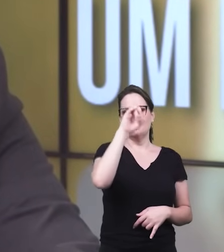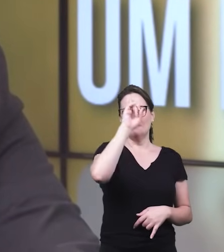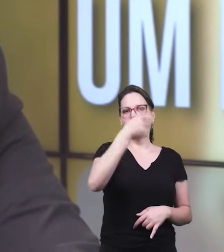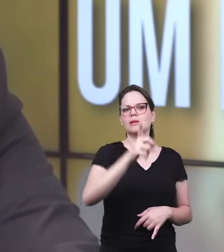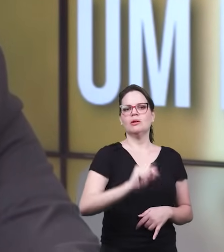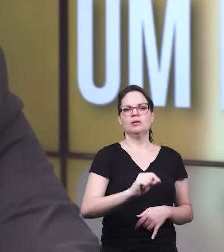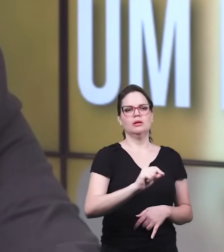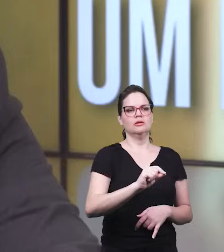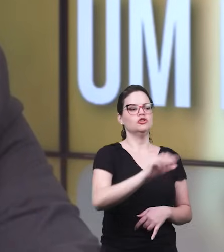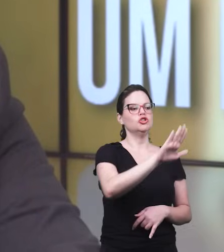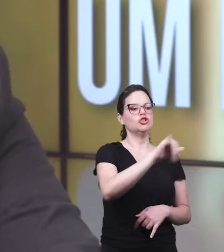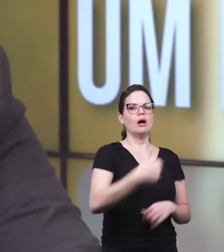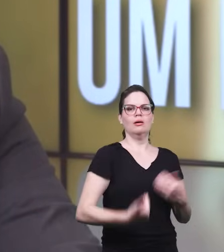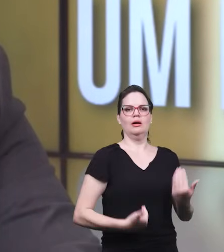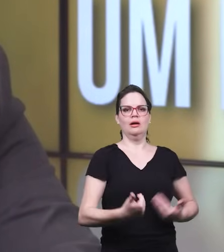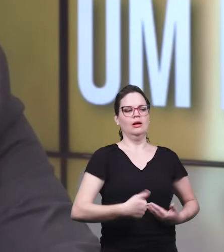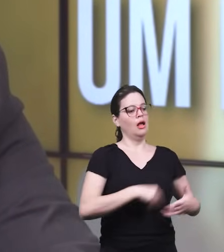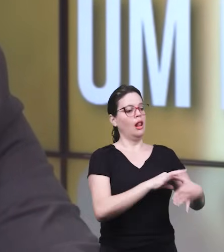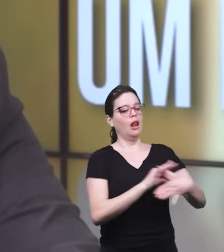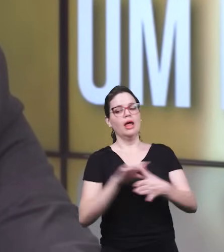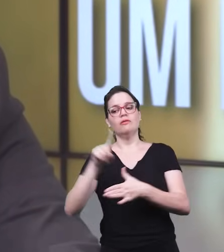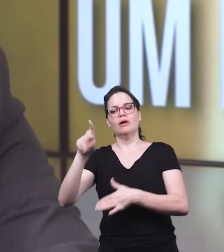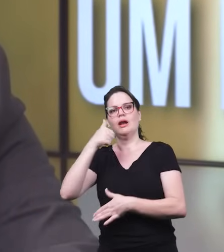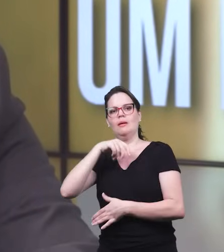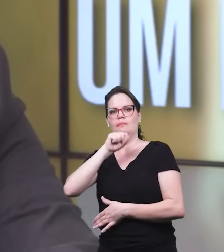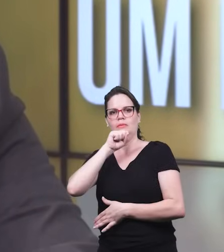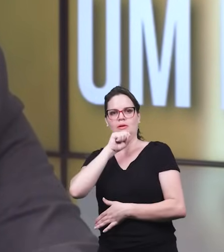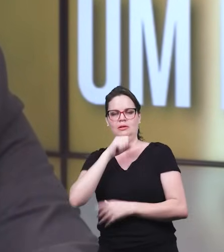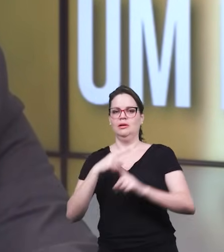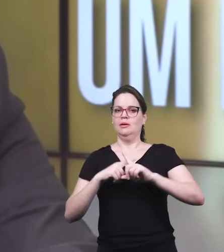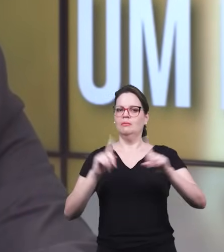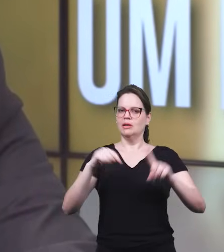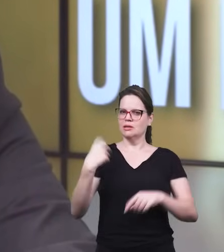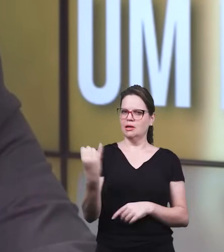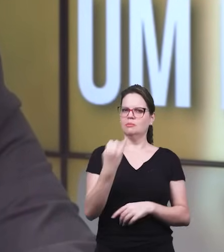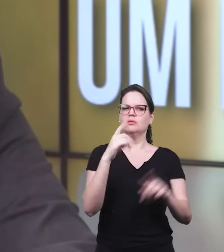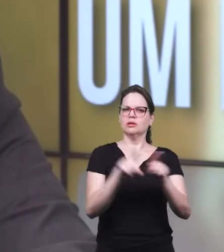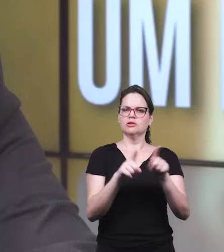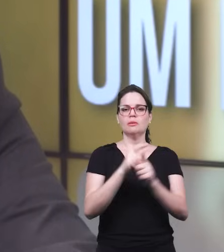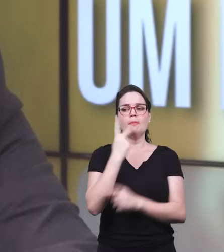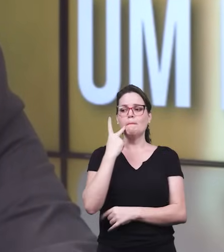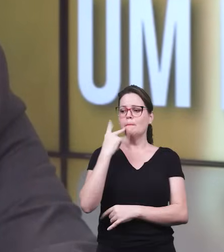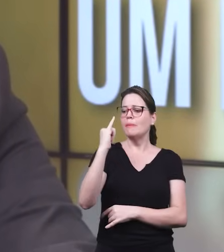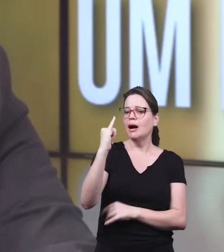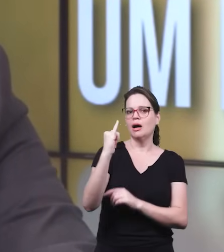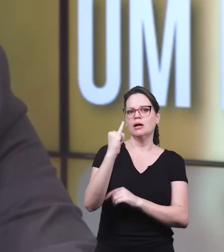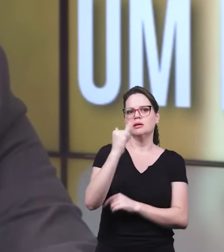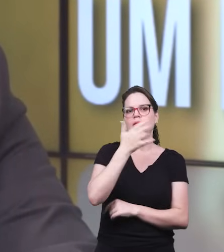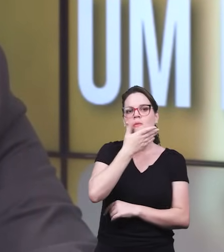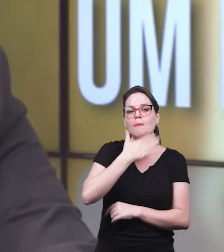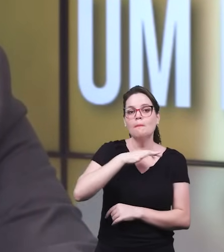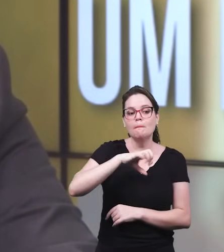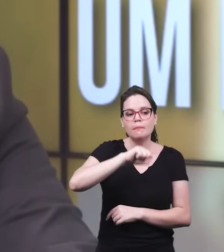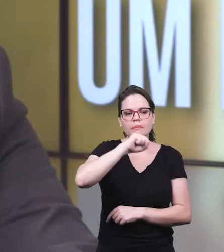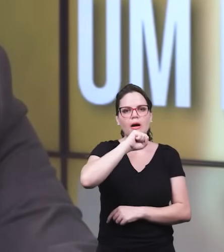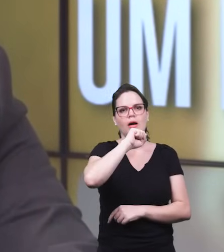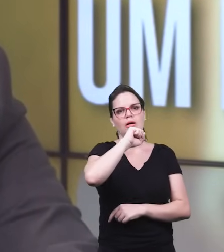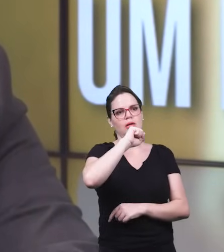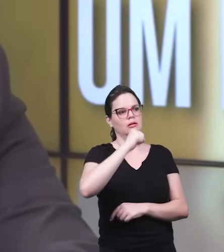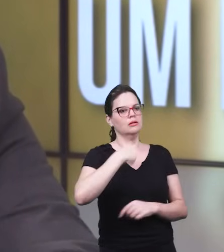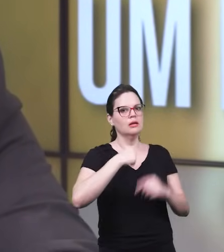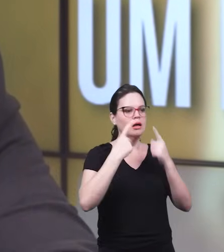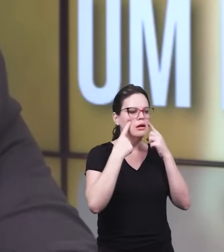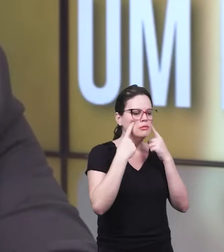mãe. Né? É importante também os pais se voltarem para os filhos. O filho trouxe uma preocupação, trouxe uma